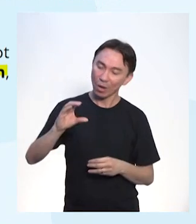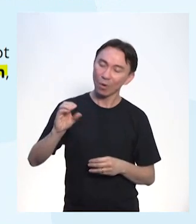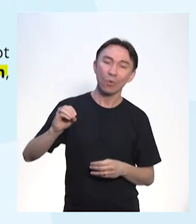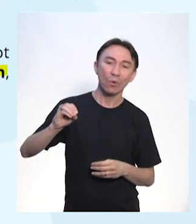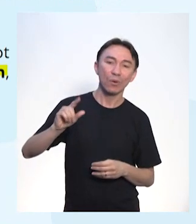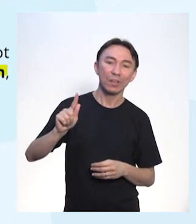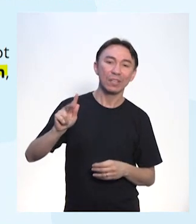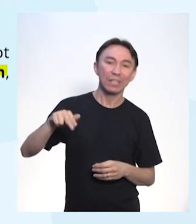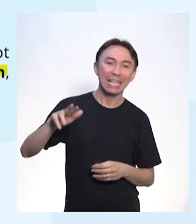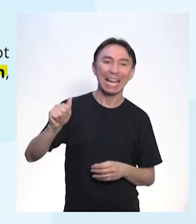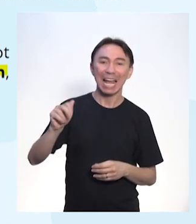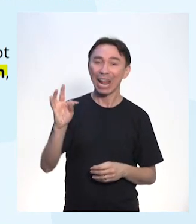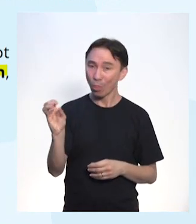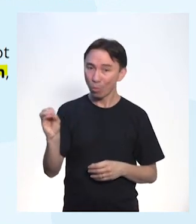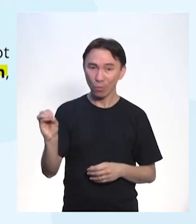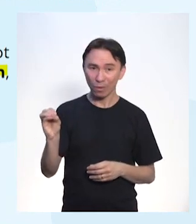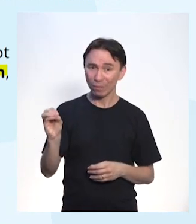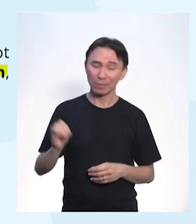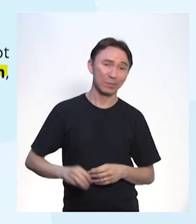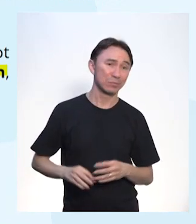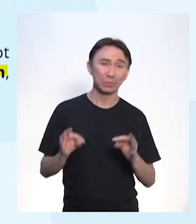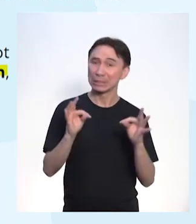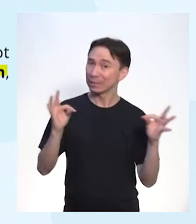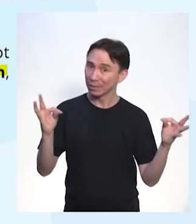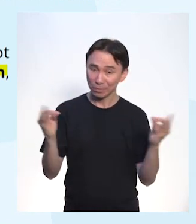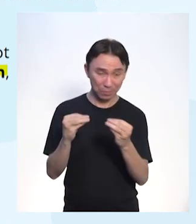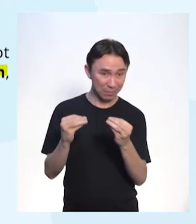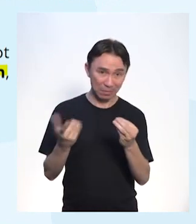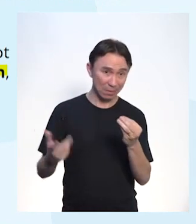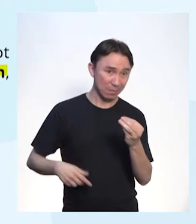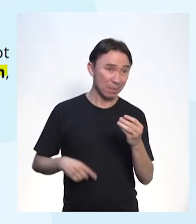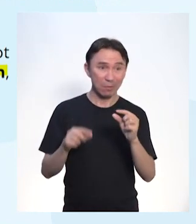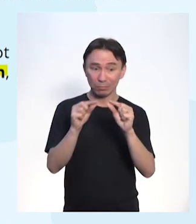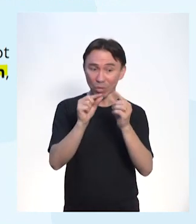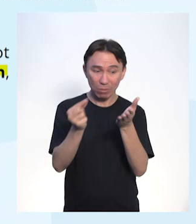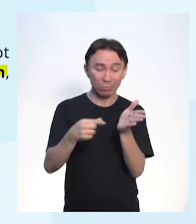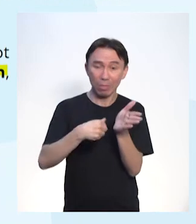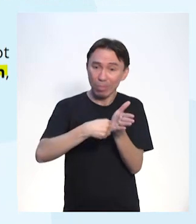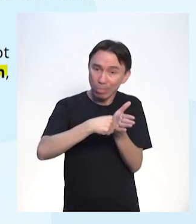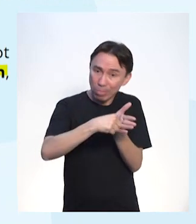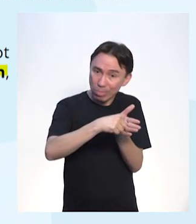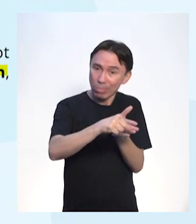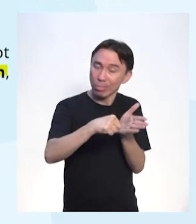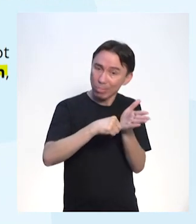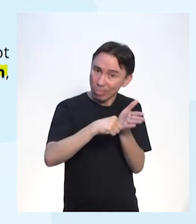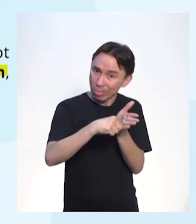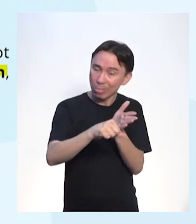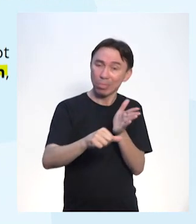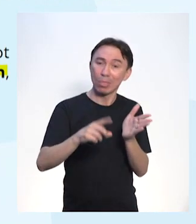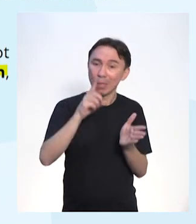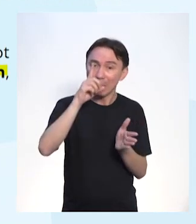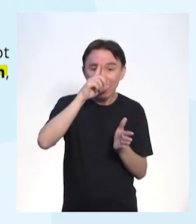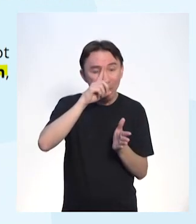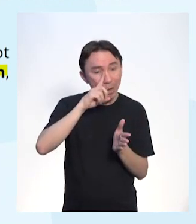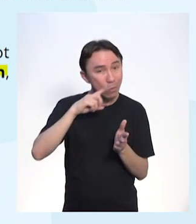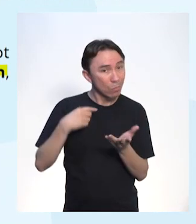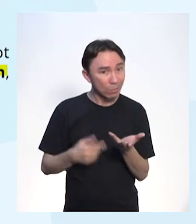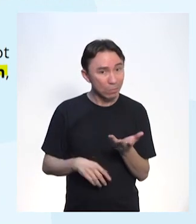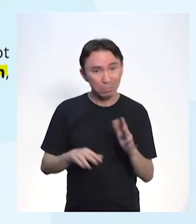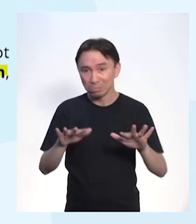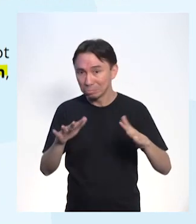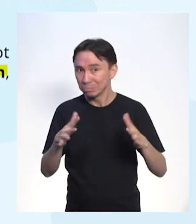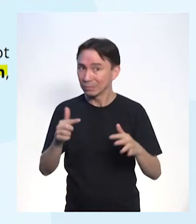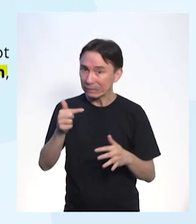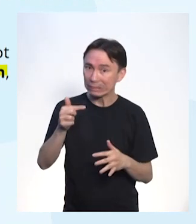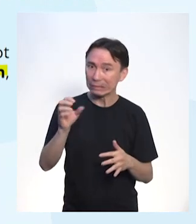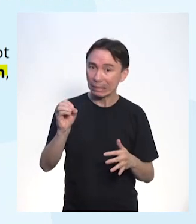praticamente o texto inteiro ficou amarelo, né? Não o texto inteiro, mas olha só, uns 70% aí do texto.